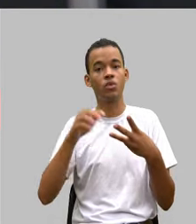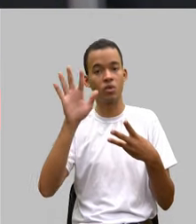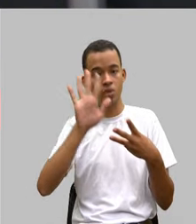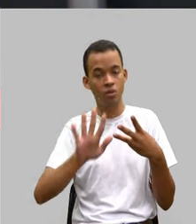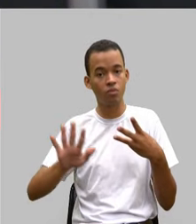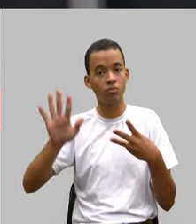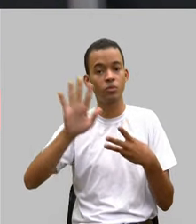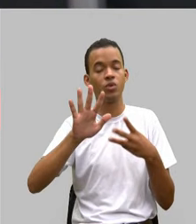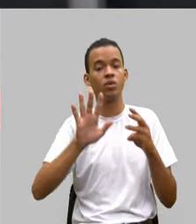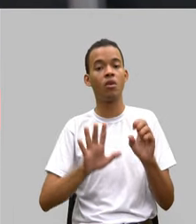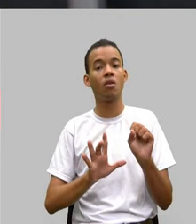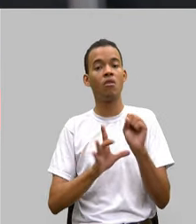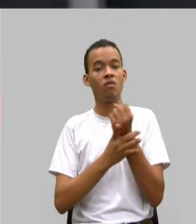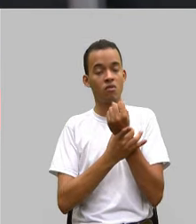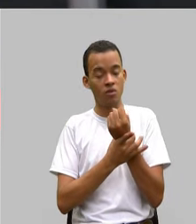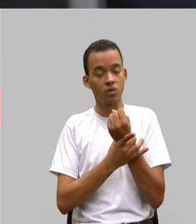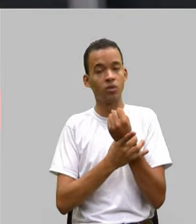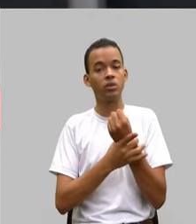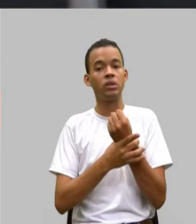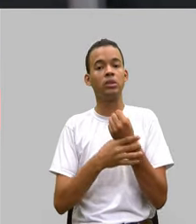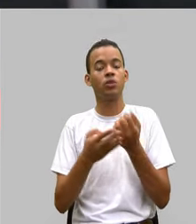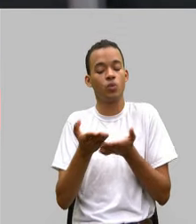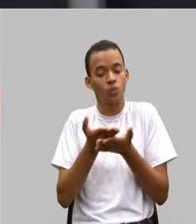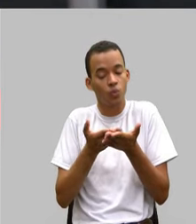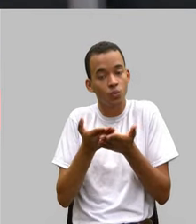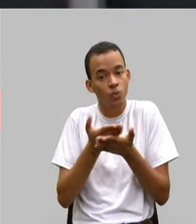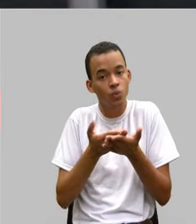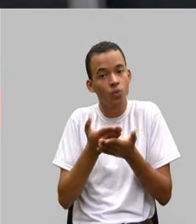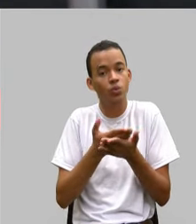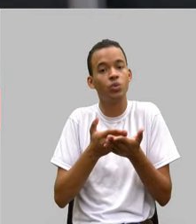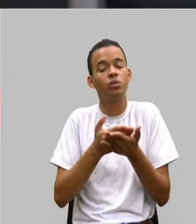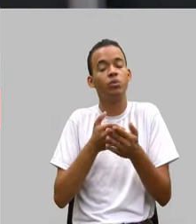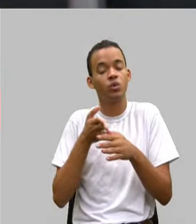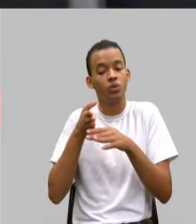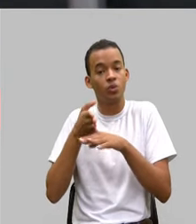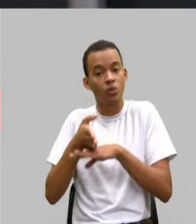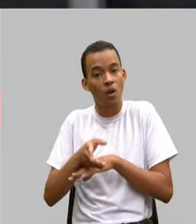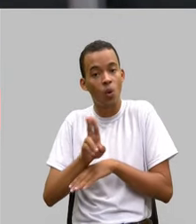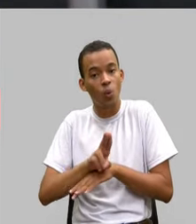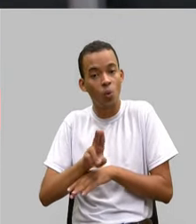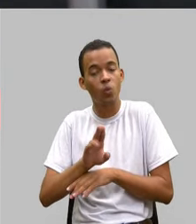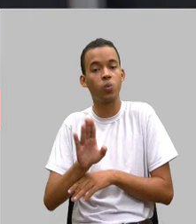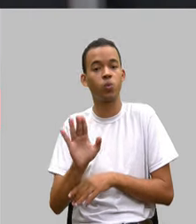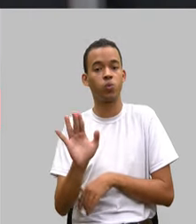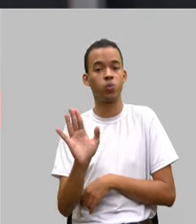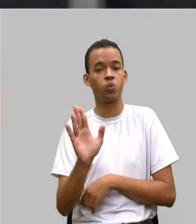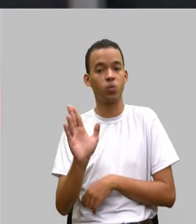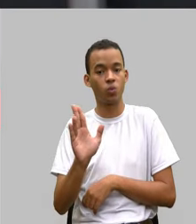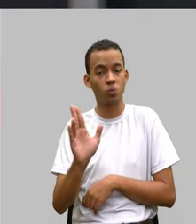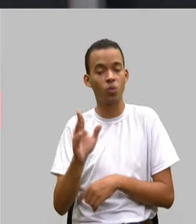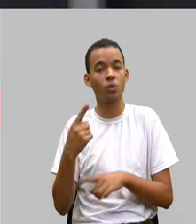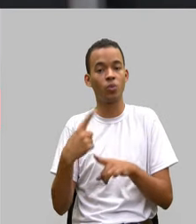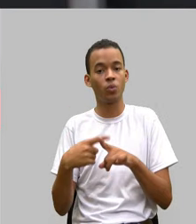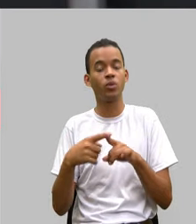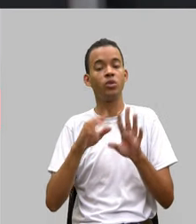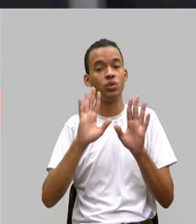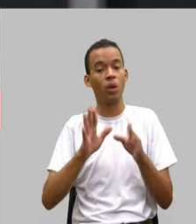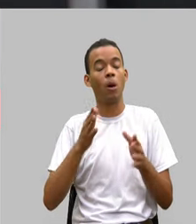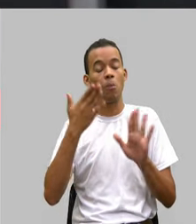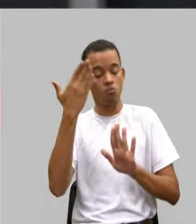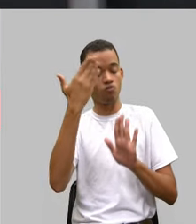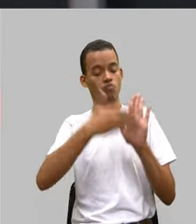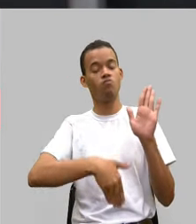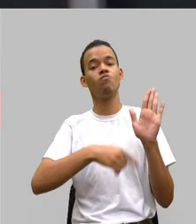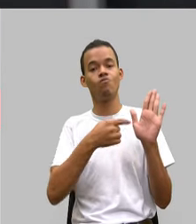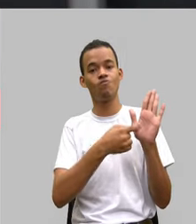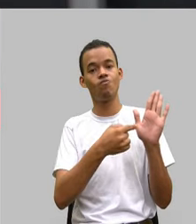tratamento e o acesso a cannabis né tendo em vista a eficácia comprovada né e o potencial disso na vida